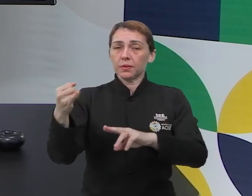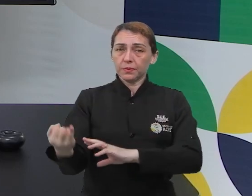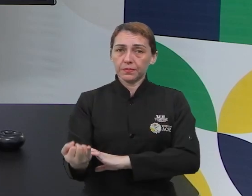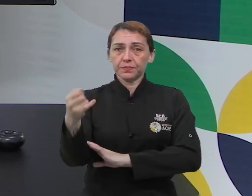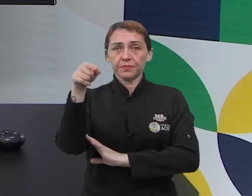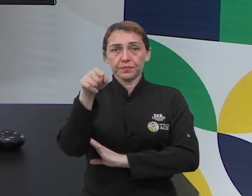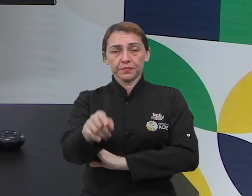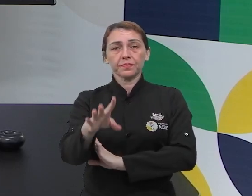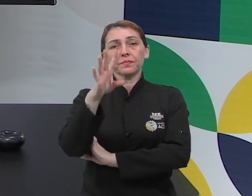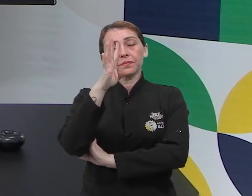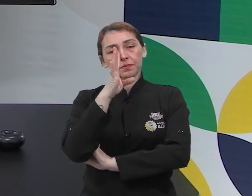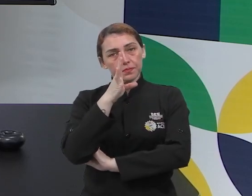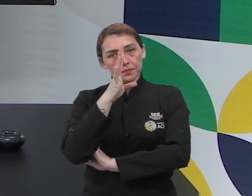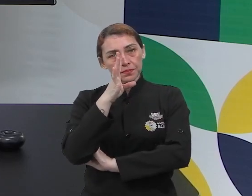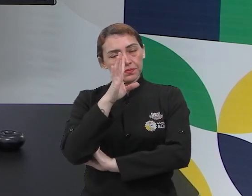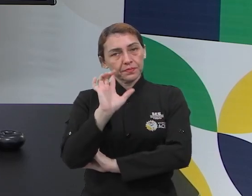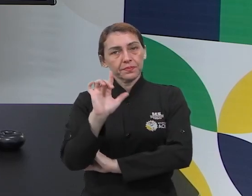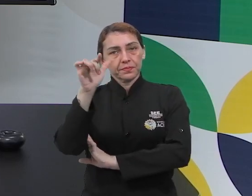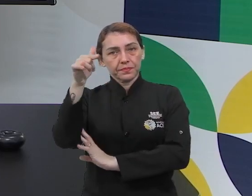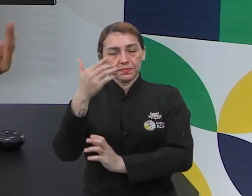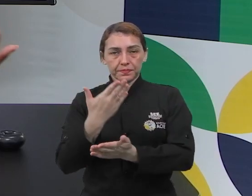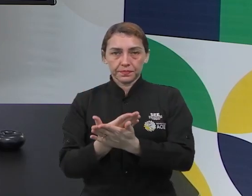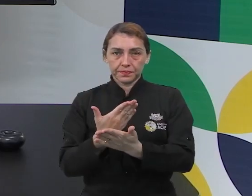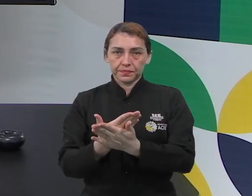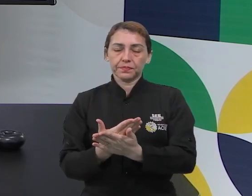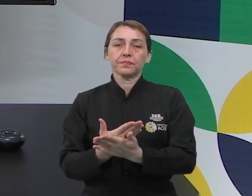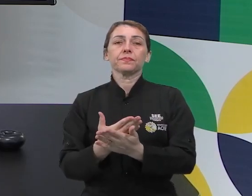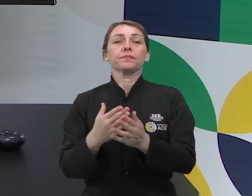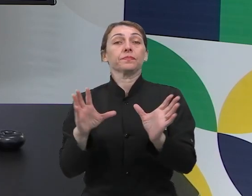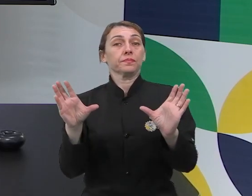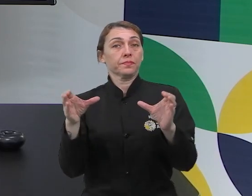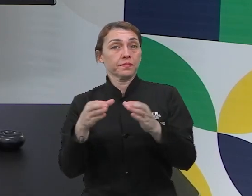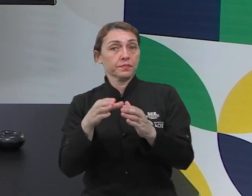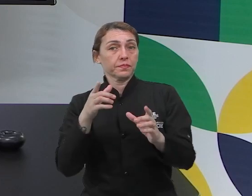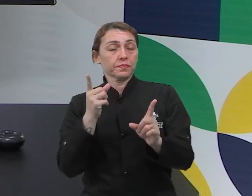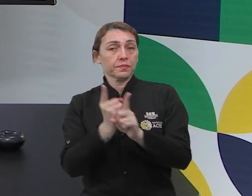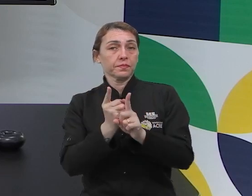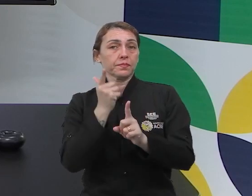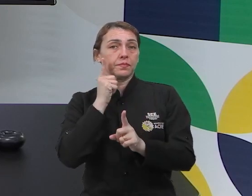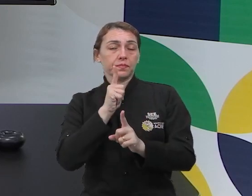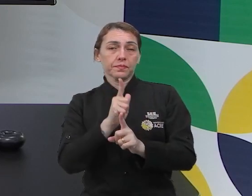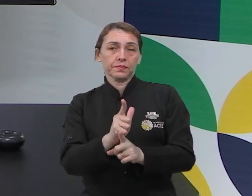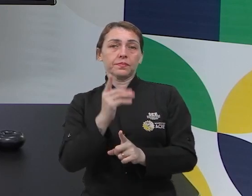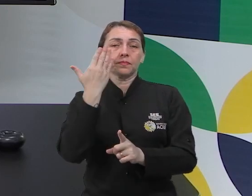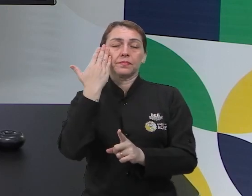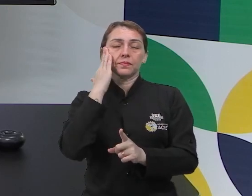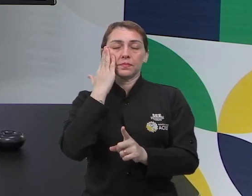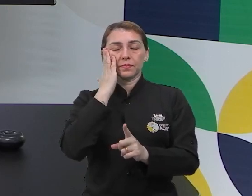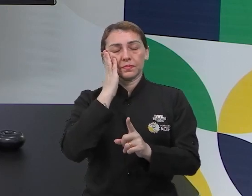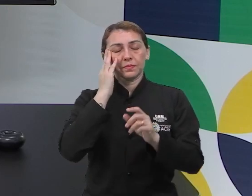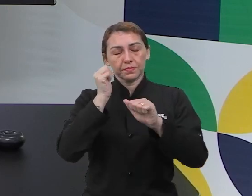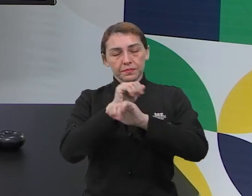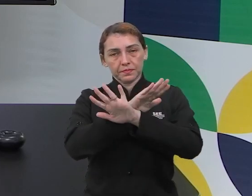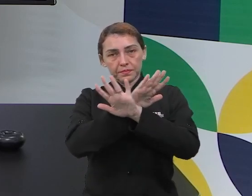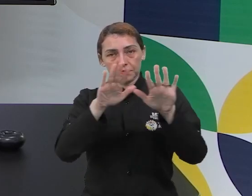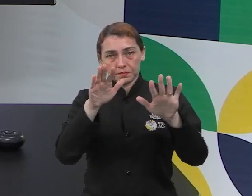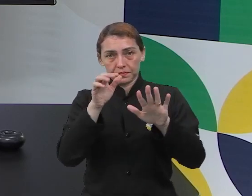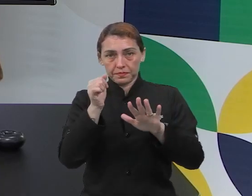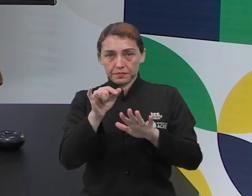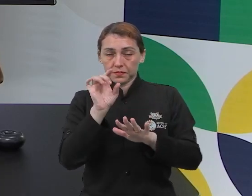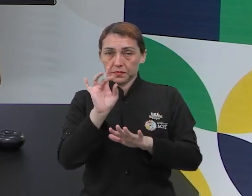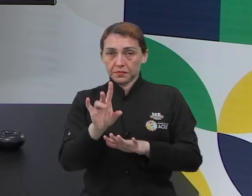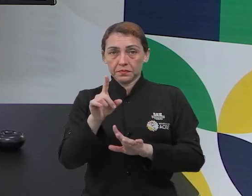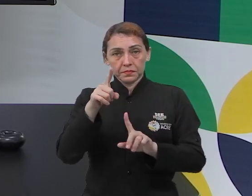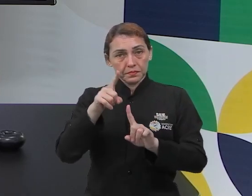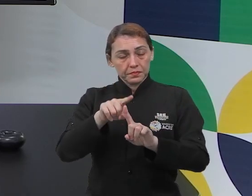importante que vocês assistam as outras aulas para que em conjunto vocês consigam entender essas questões, porque se você assiste só